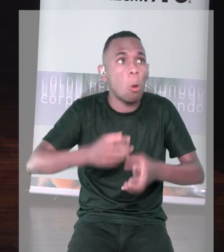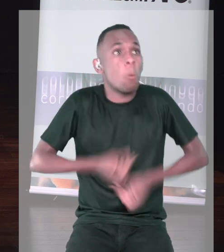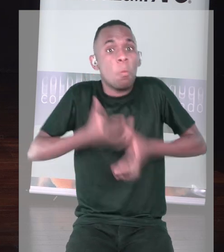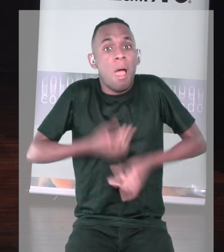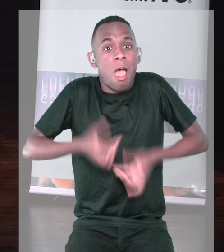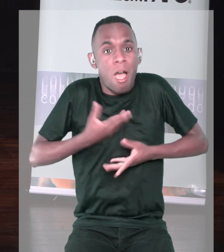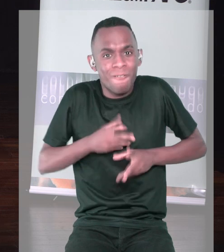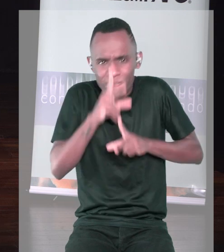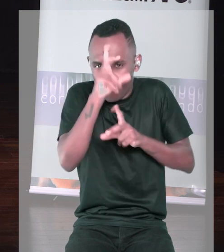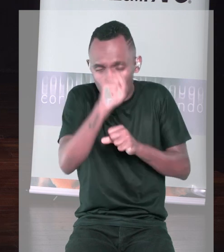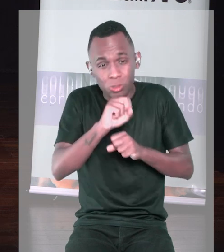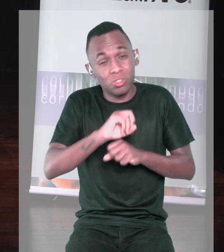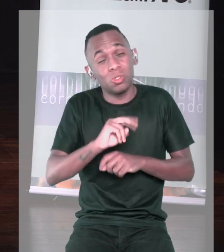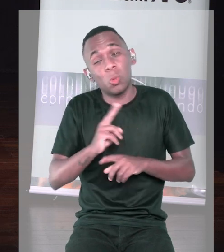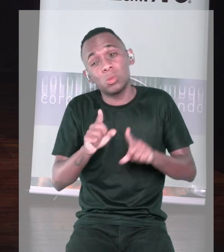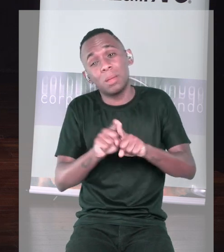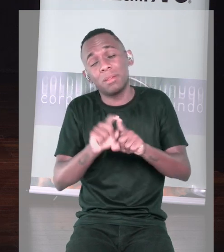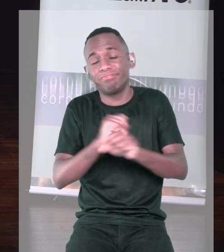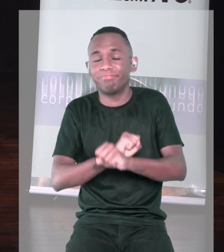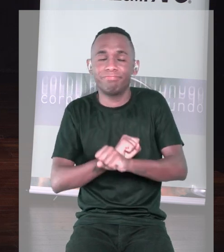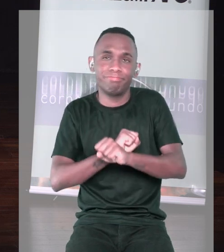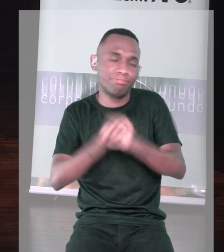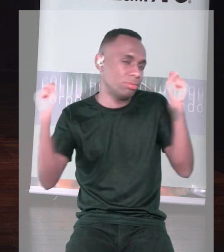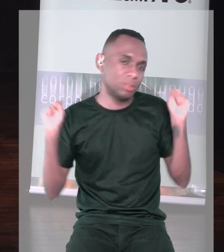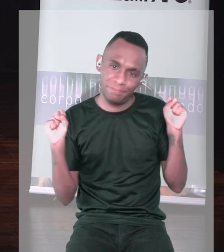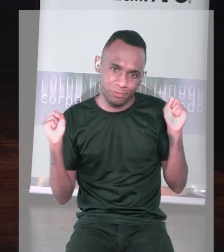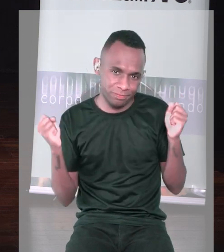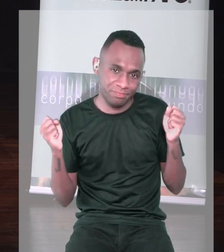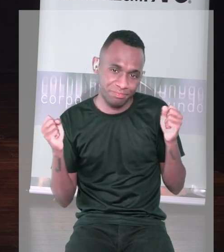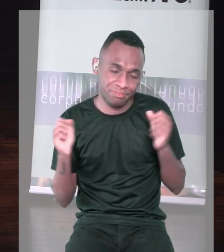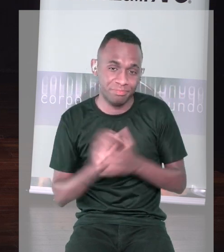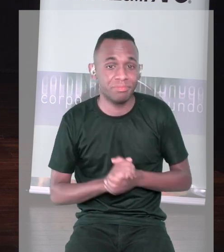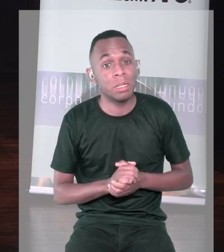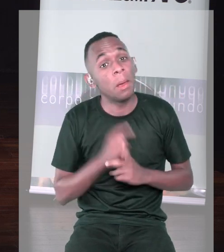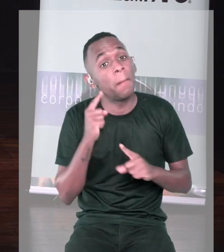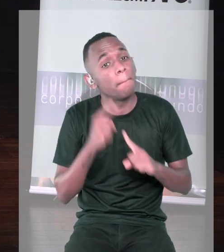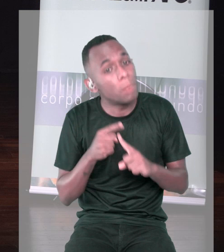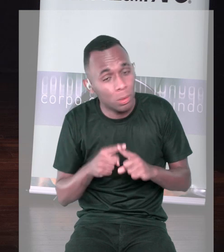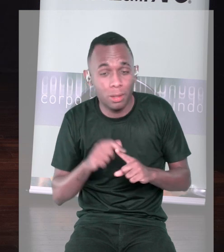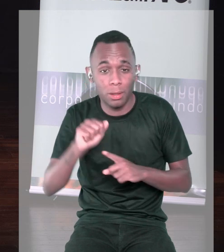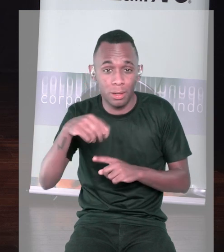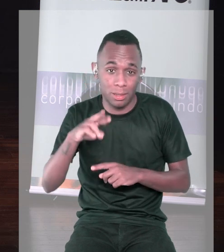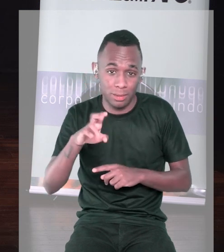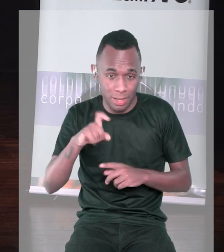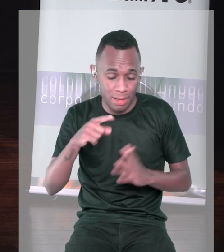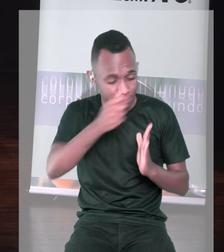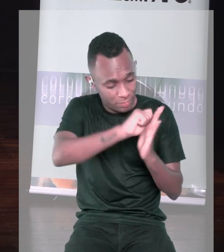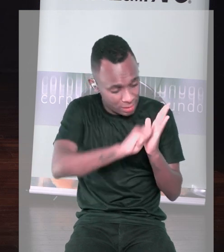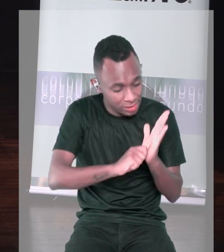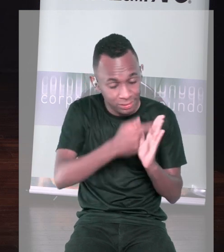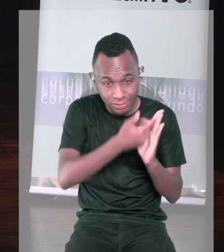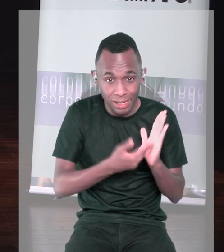escandaloso ou simplesmente impossível. É que, como dizia André